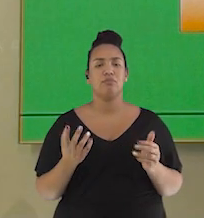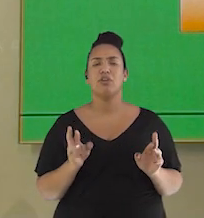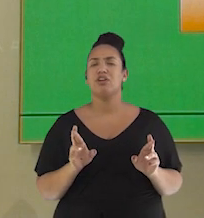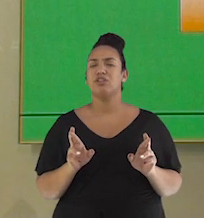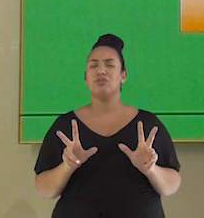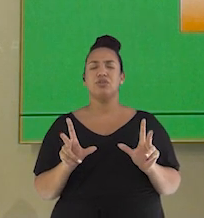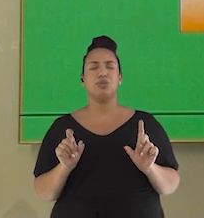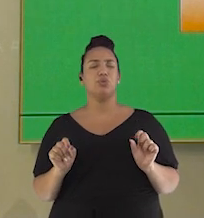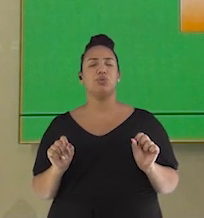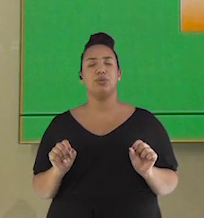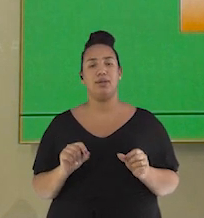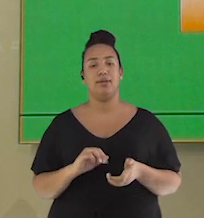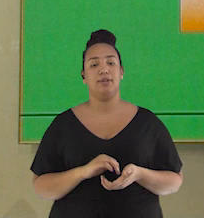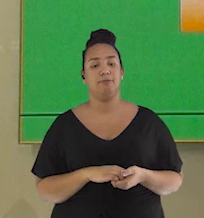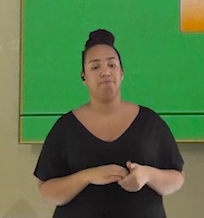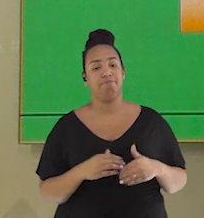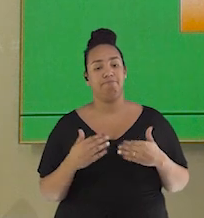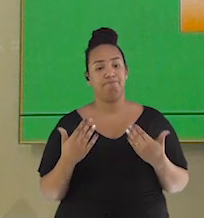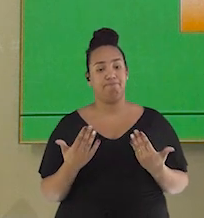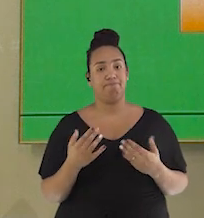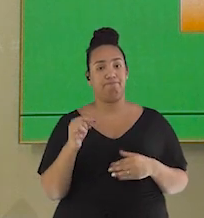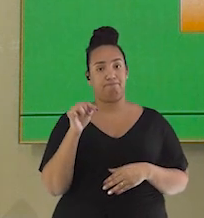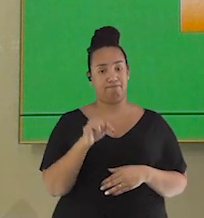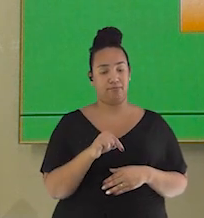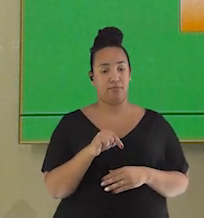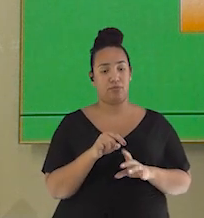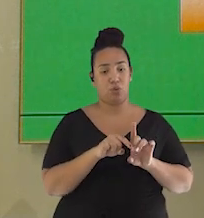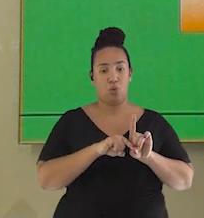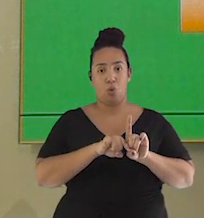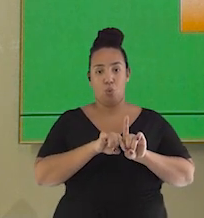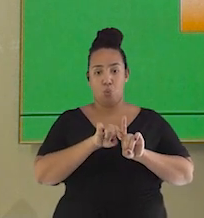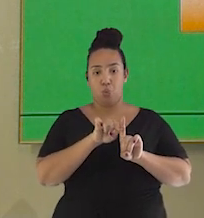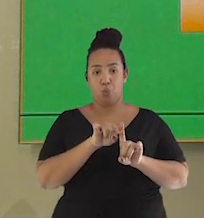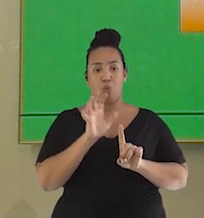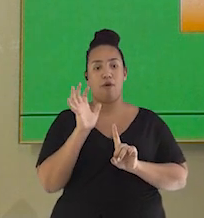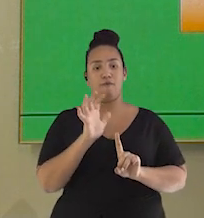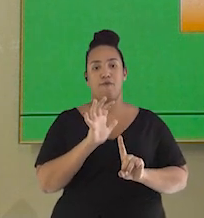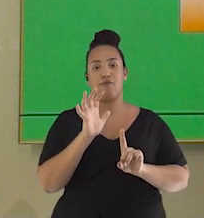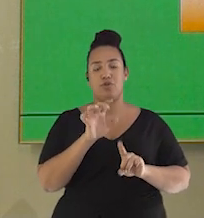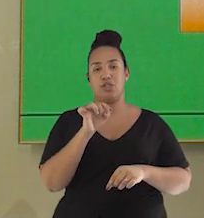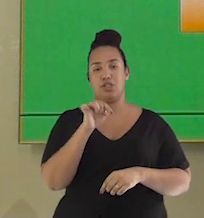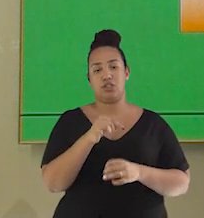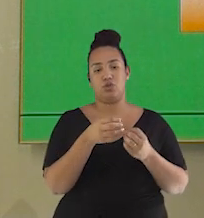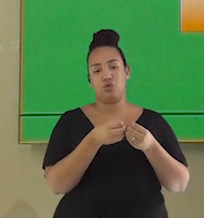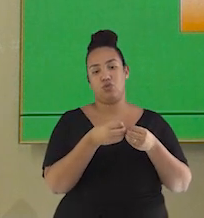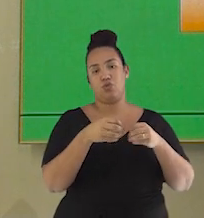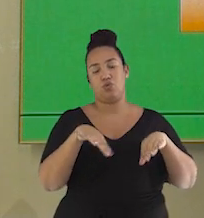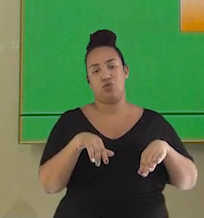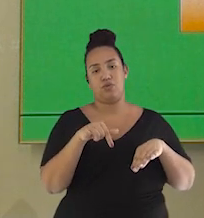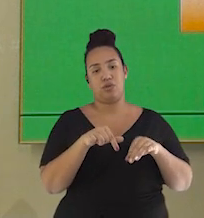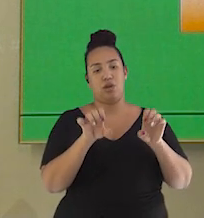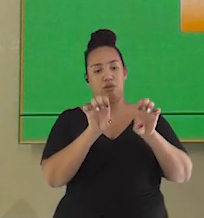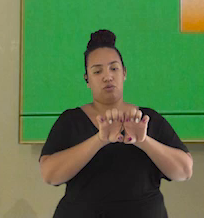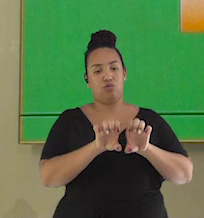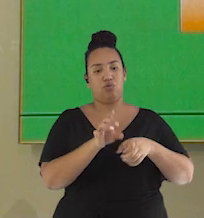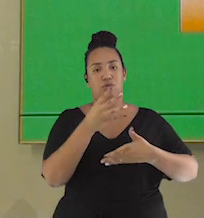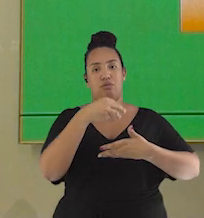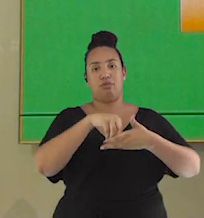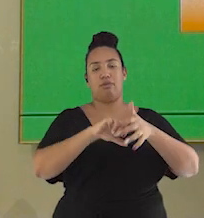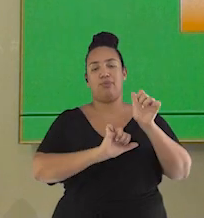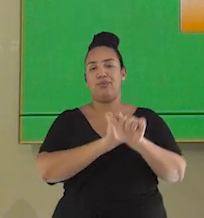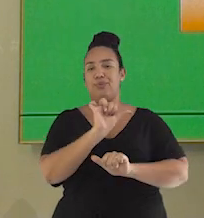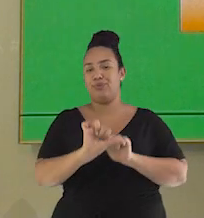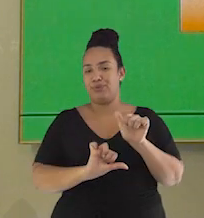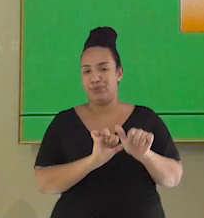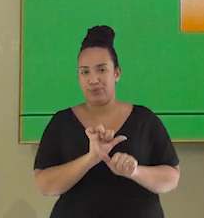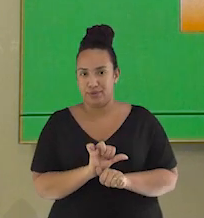que acontece? Bom, com calor, afeta o ovo na sua reorganização da sua estrutura interna, o que